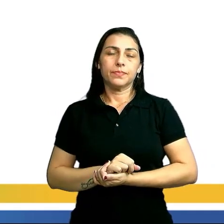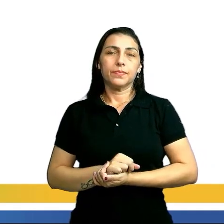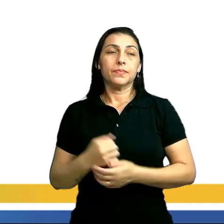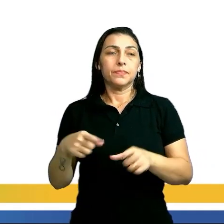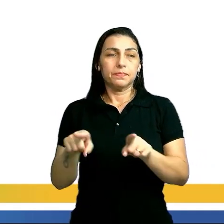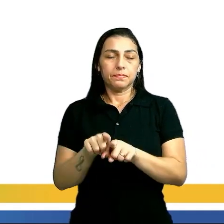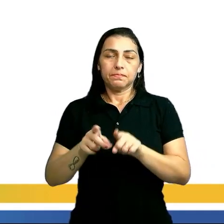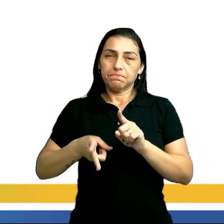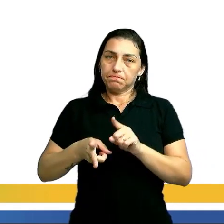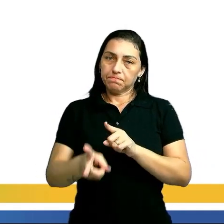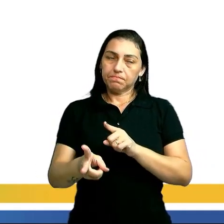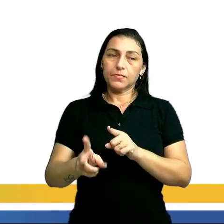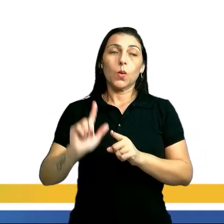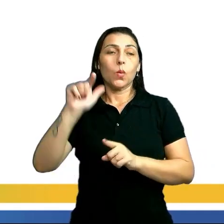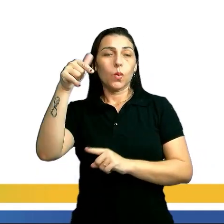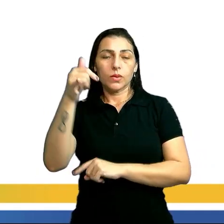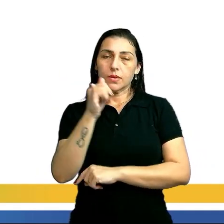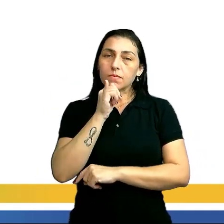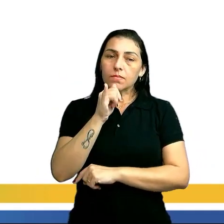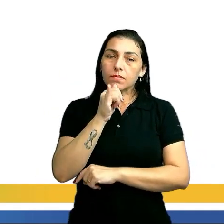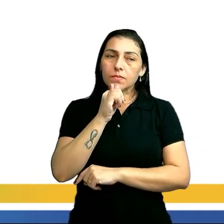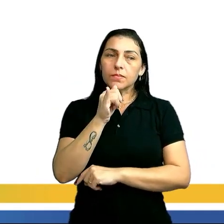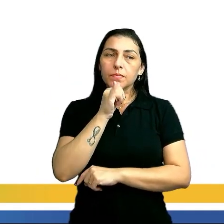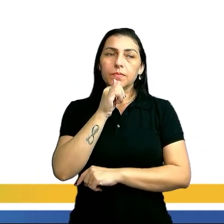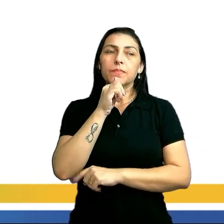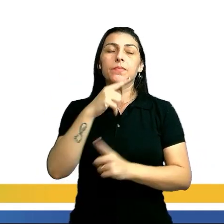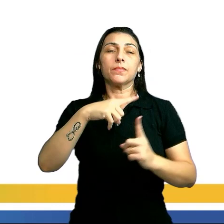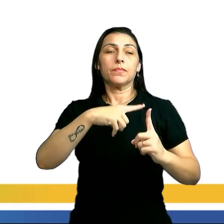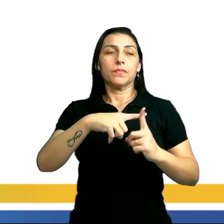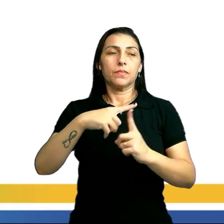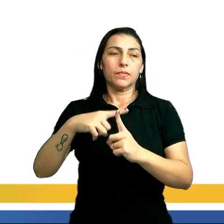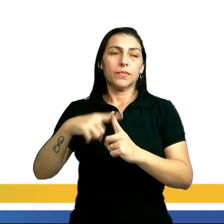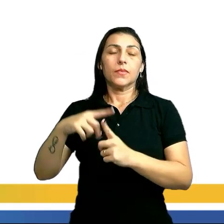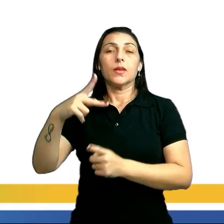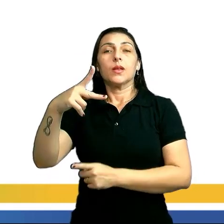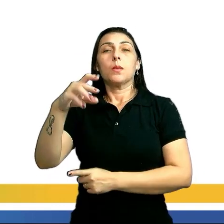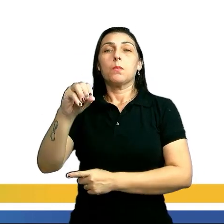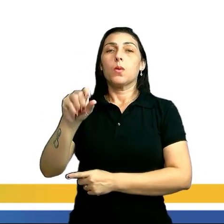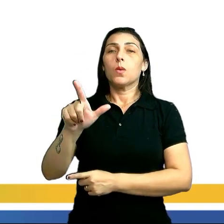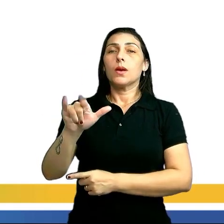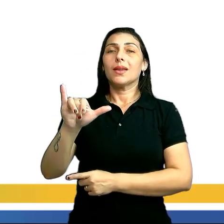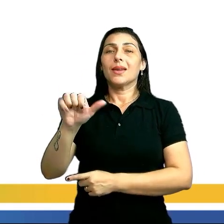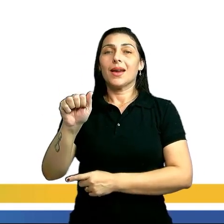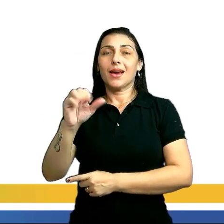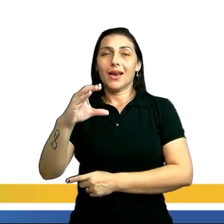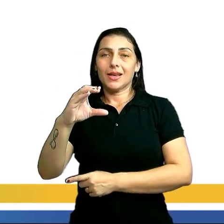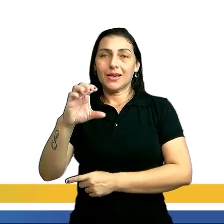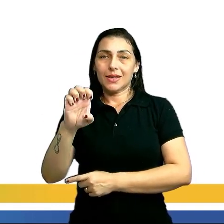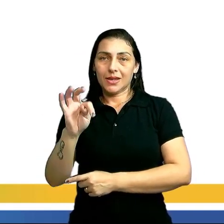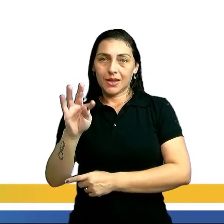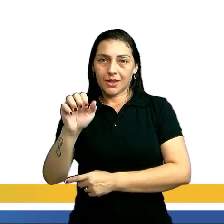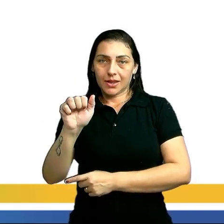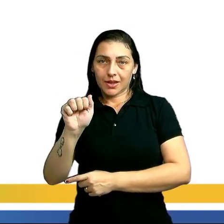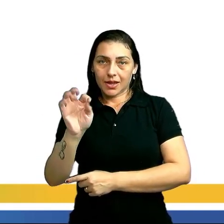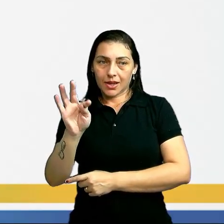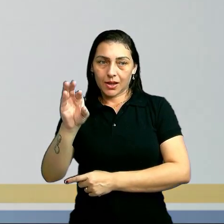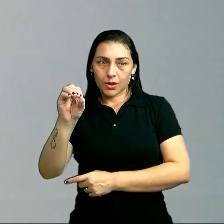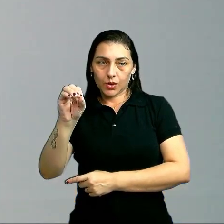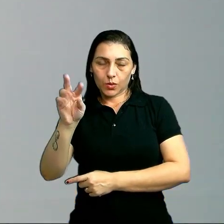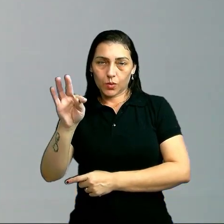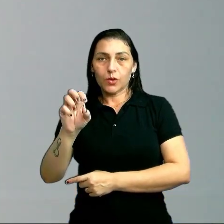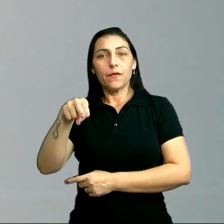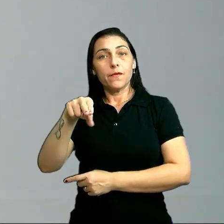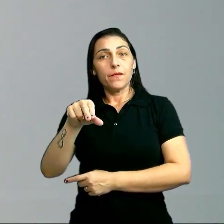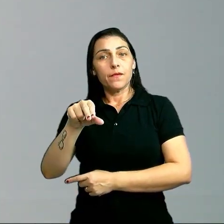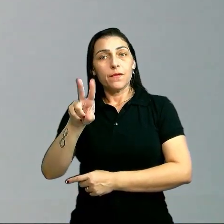Então, seguindo, outro exemplo de polímero de adição, poliacetato de vinila, que é o PVA. Também vocês